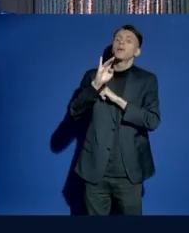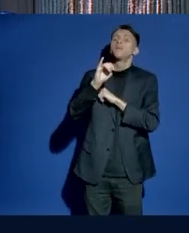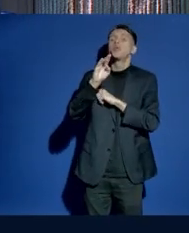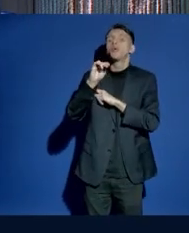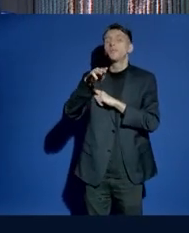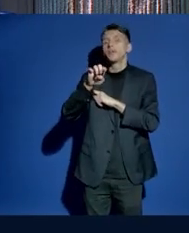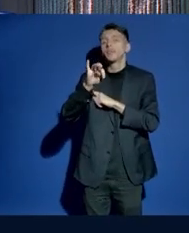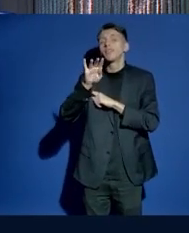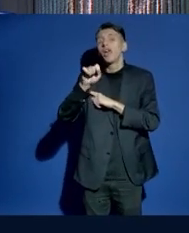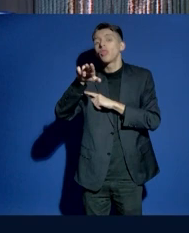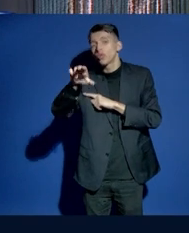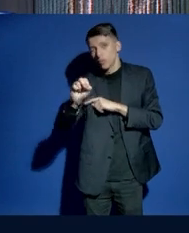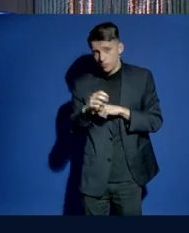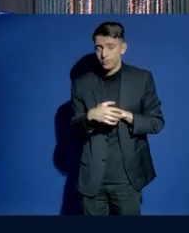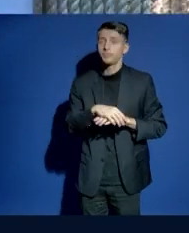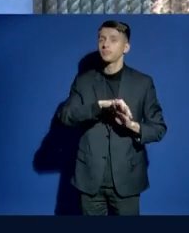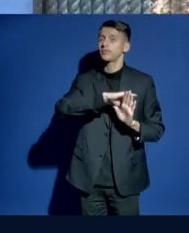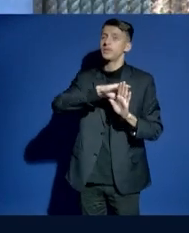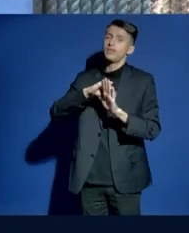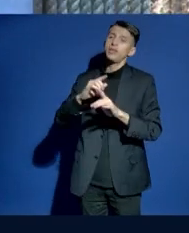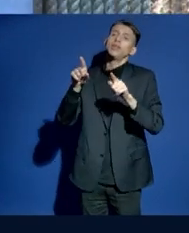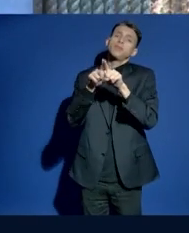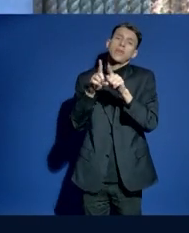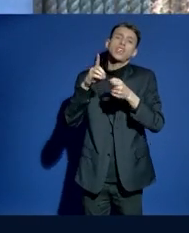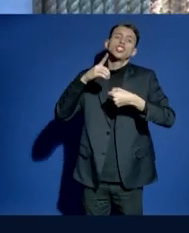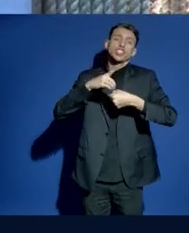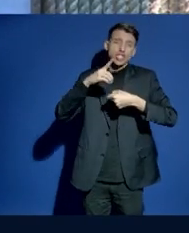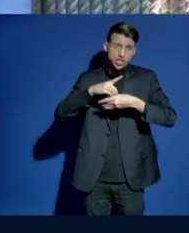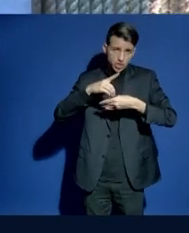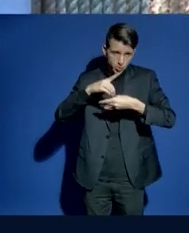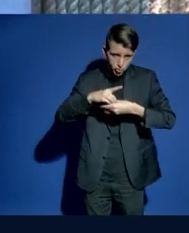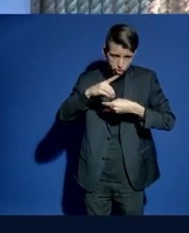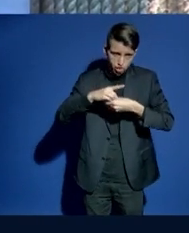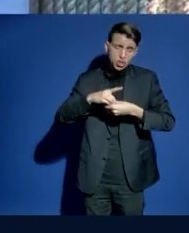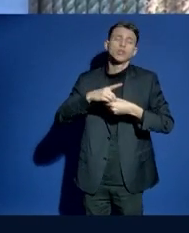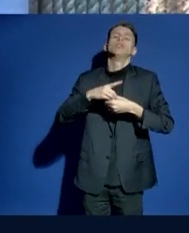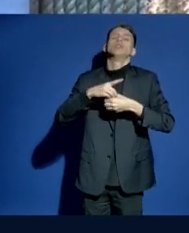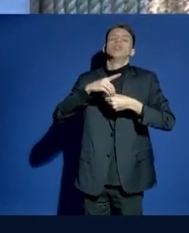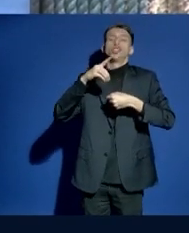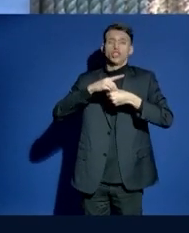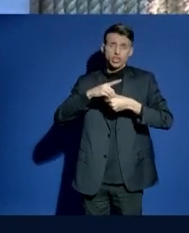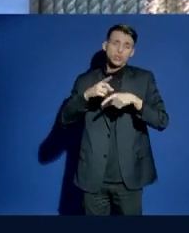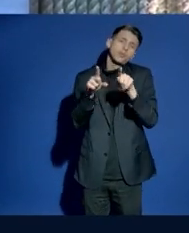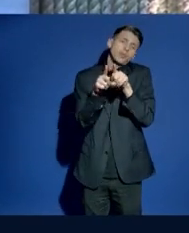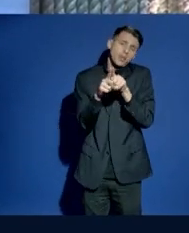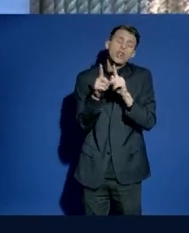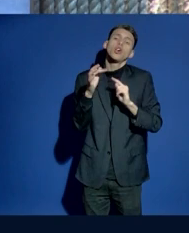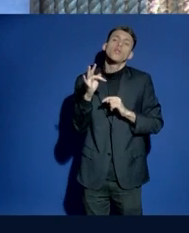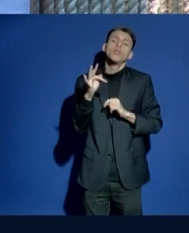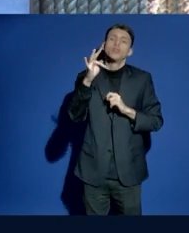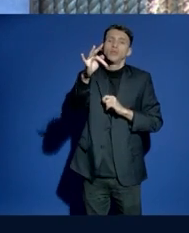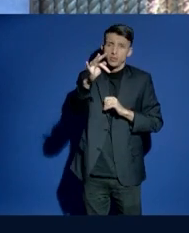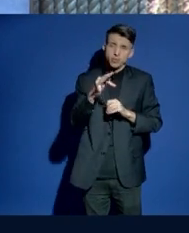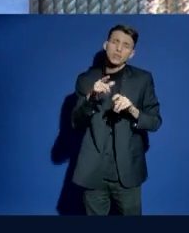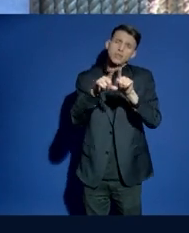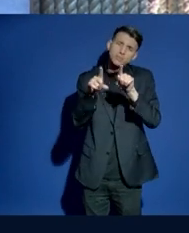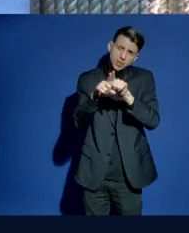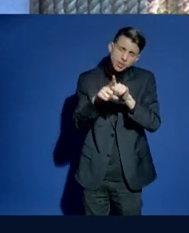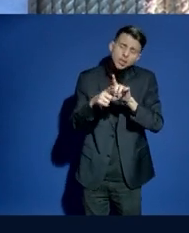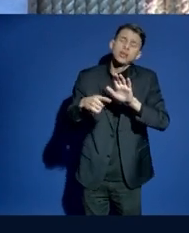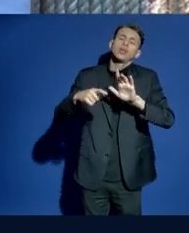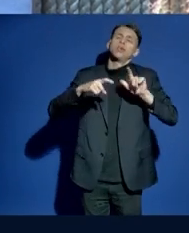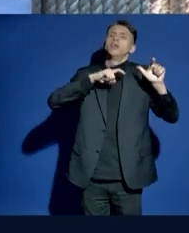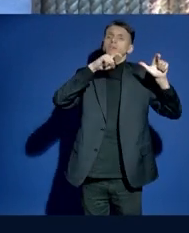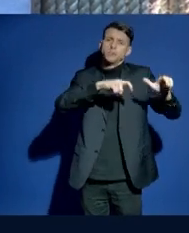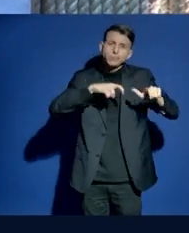Diesel na nossa Frota de transporte de cana e futuramente do maquinário agrícola pesado